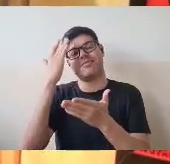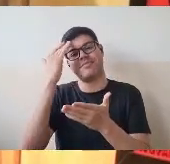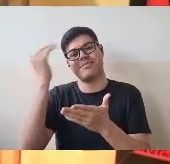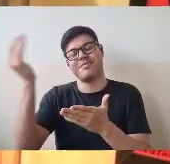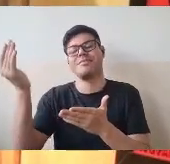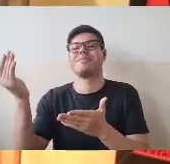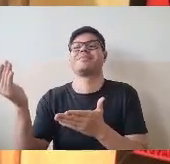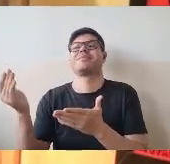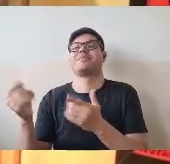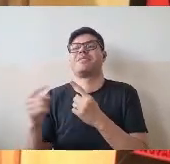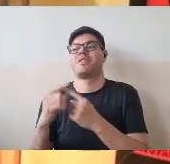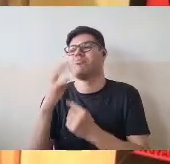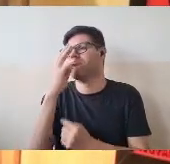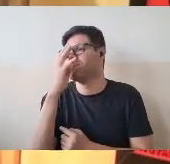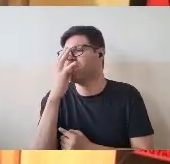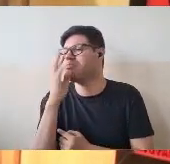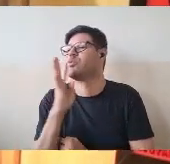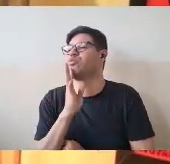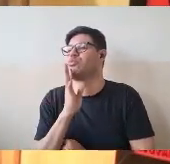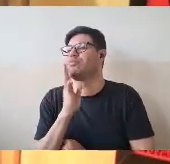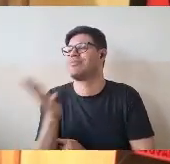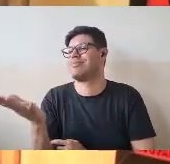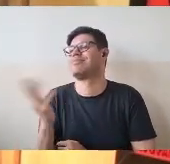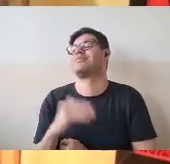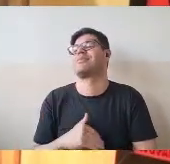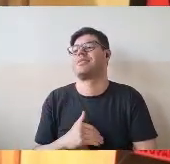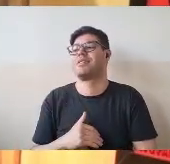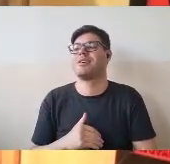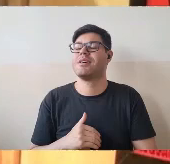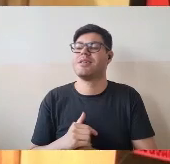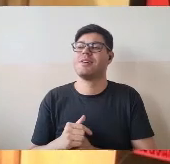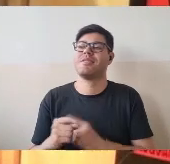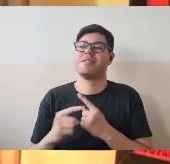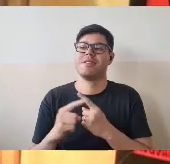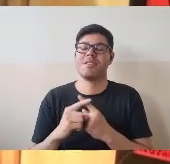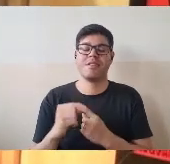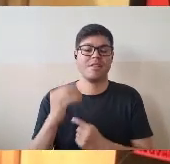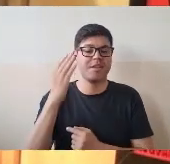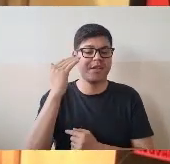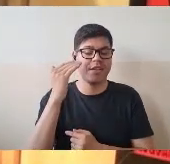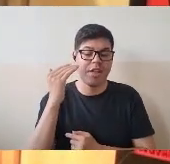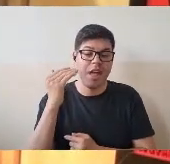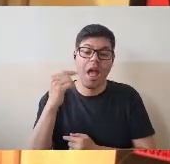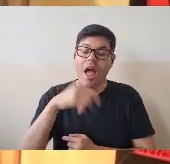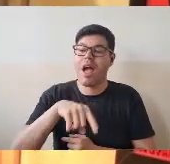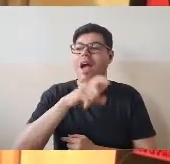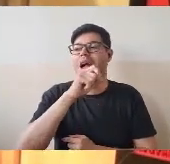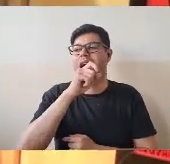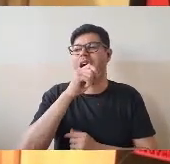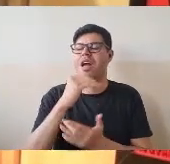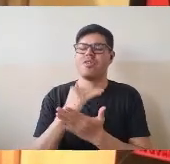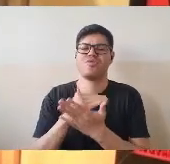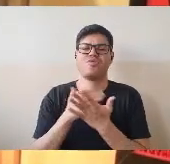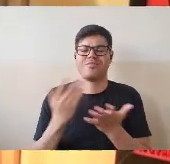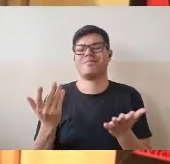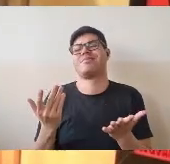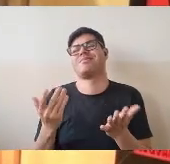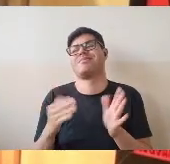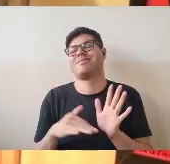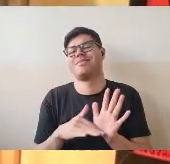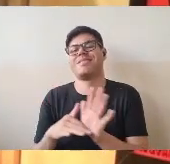sabedoria e cuidasse das mãos dele. Sim, Isso é eu importante. acho importantíssimo. E Entendeu? fazer uma Eu cirurgia não é acredito. nada